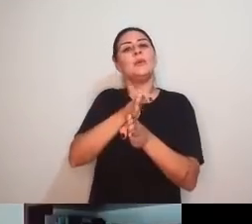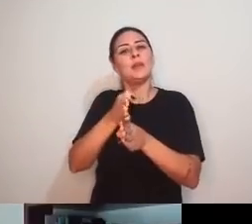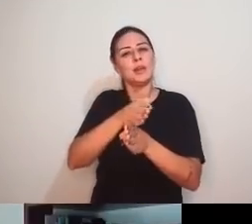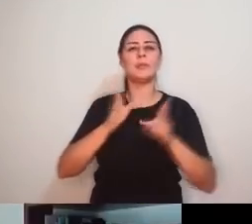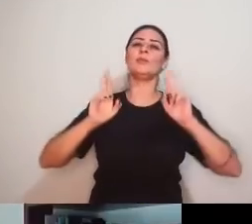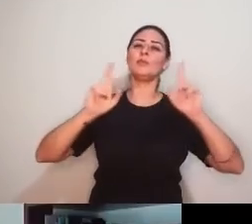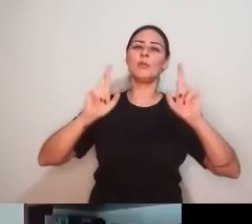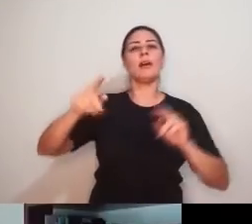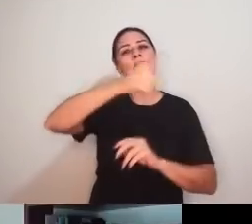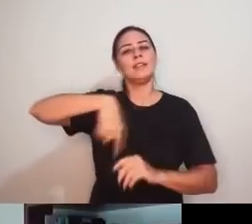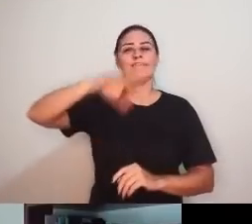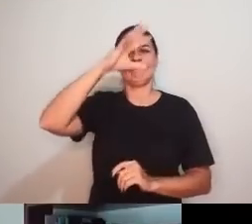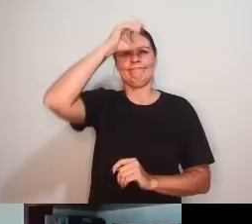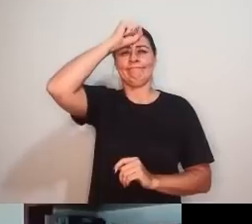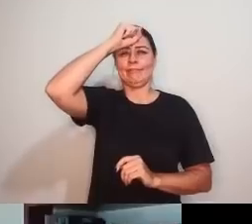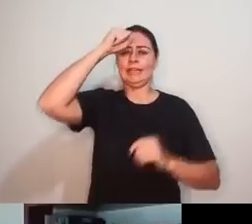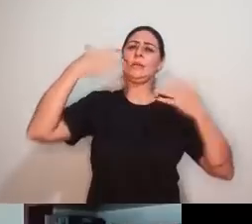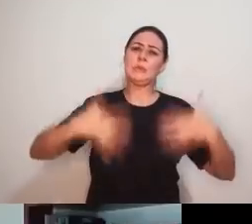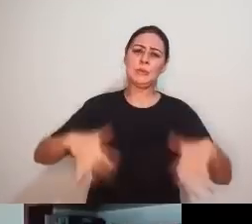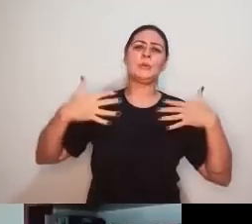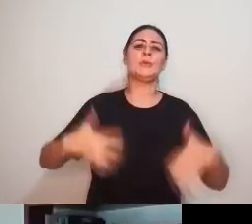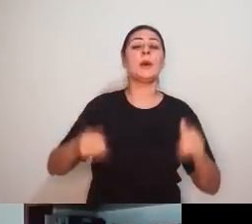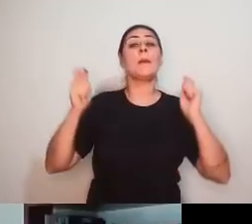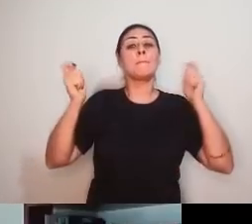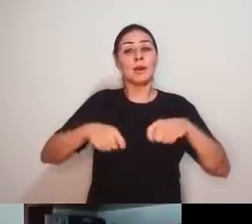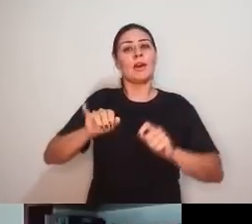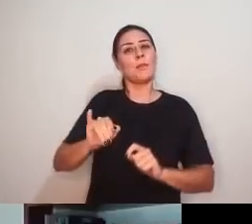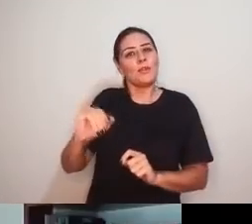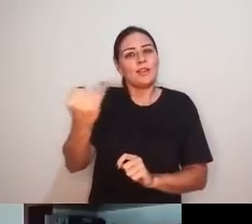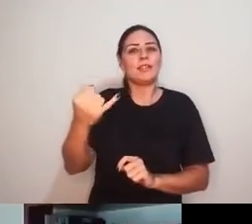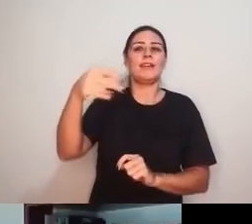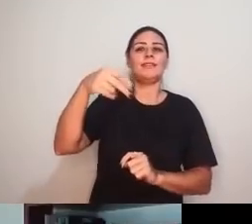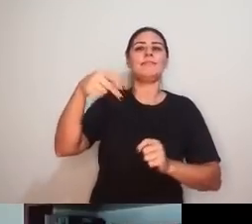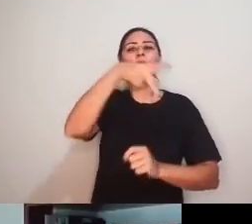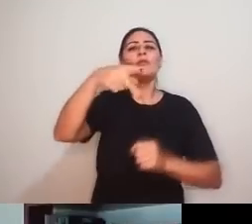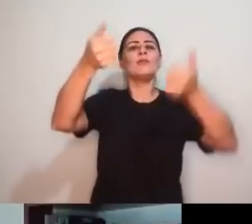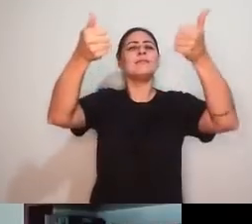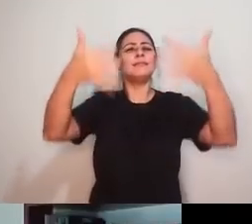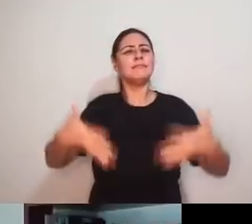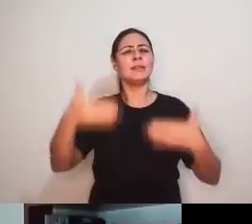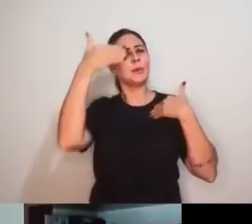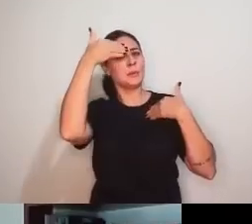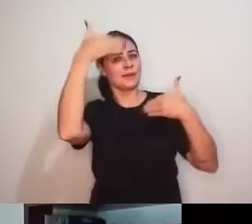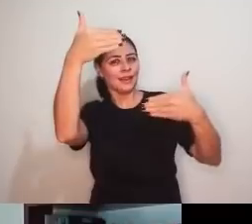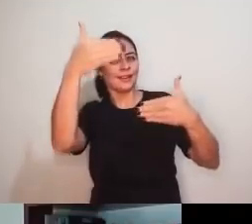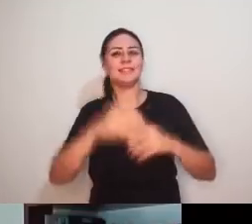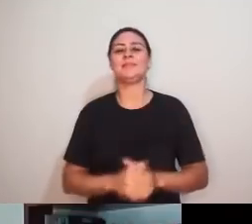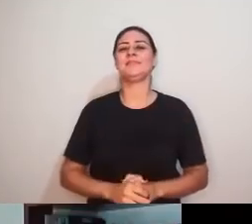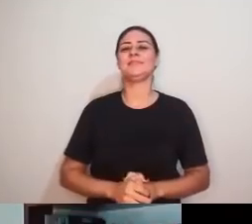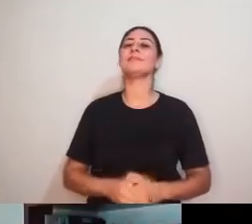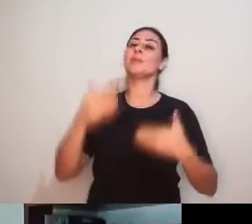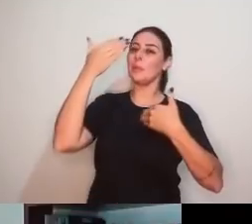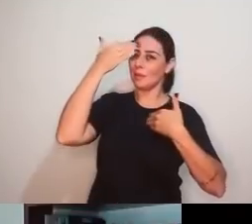que todos aproveitem e que a gente aprenda bastante e possamos aproveitar bastante a fala do professor Marcos.